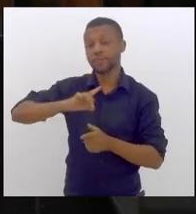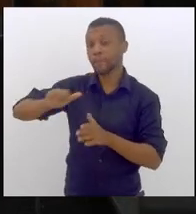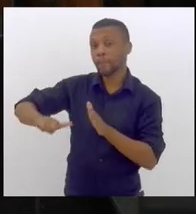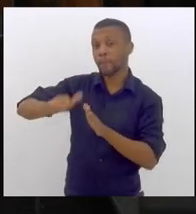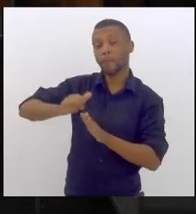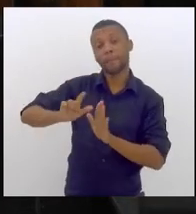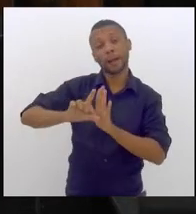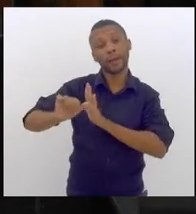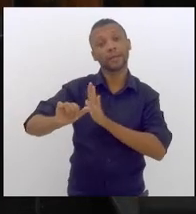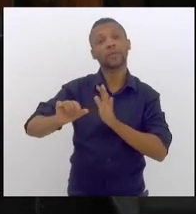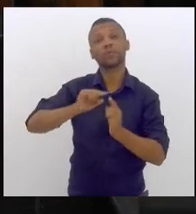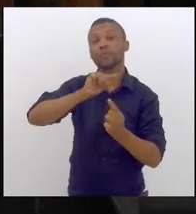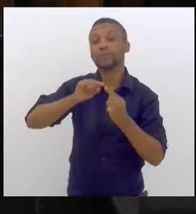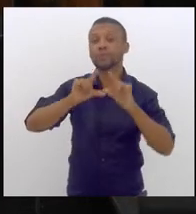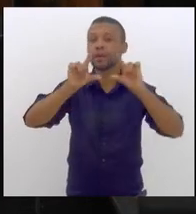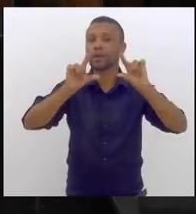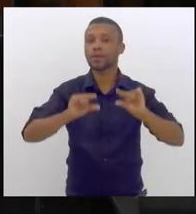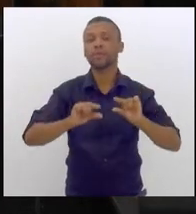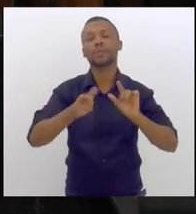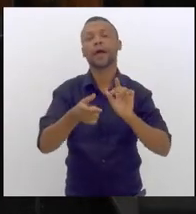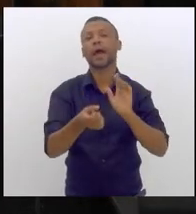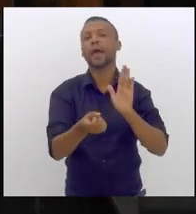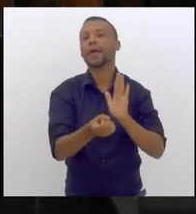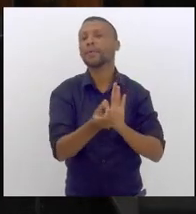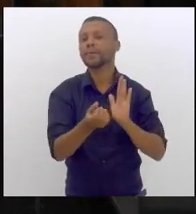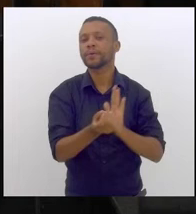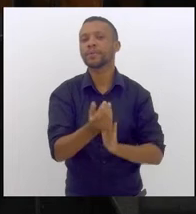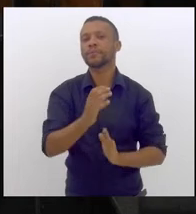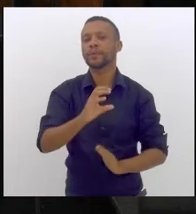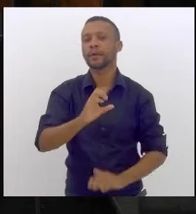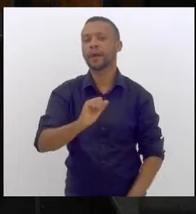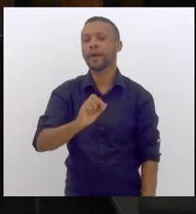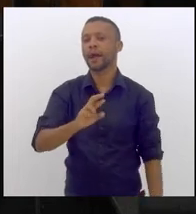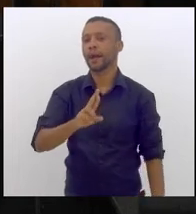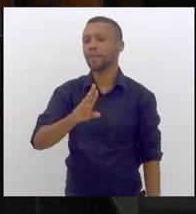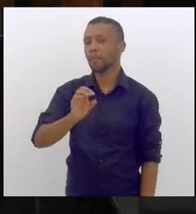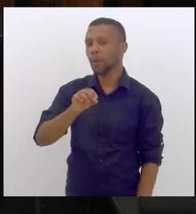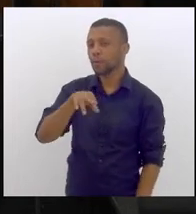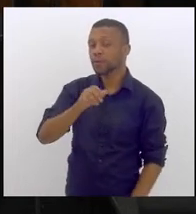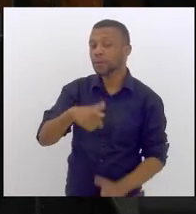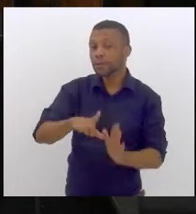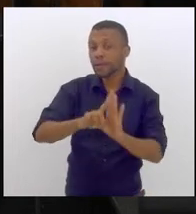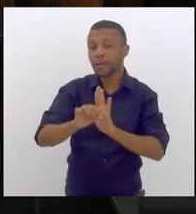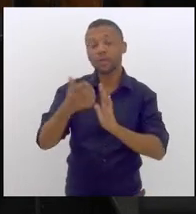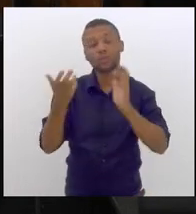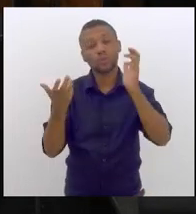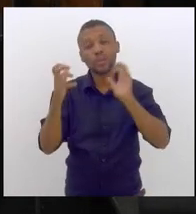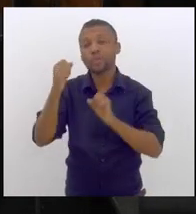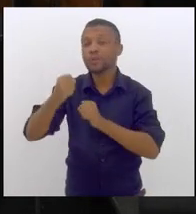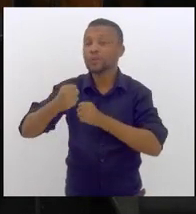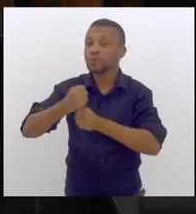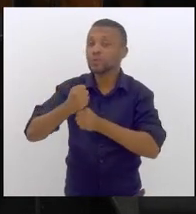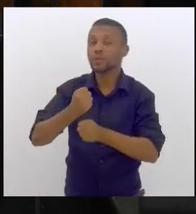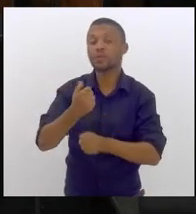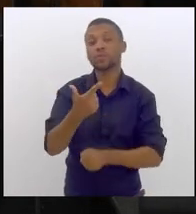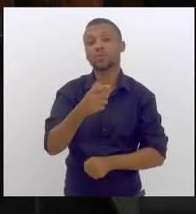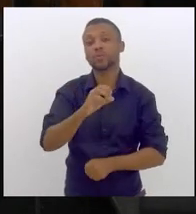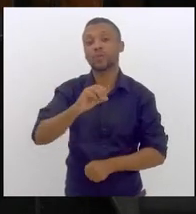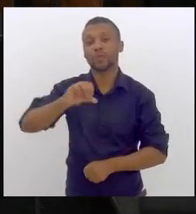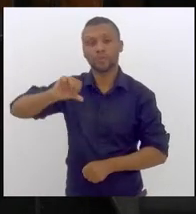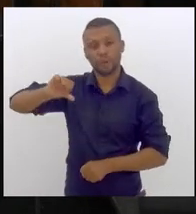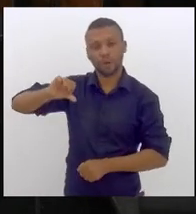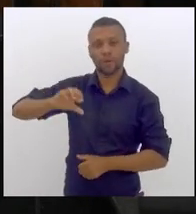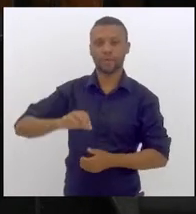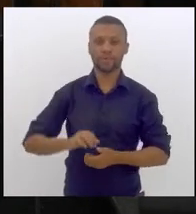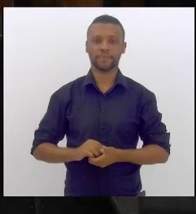de carbono. E já nessa lei do clima de 2009,